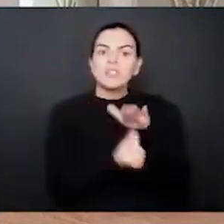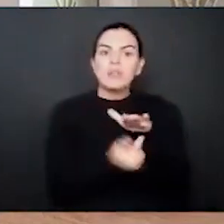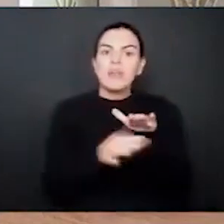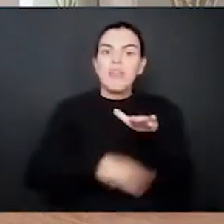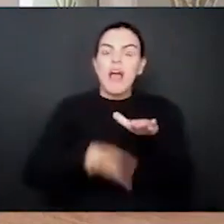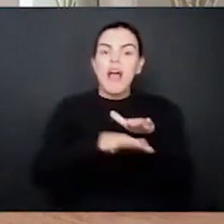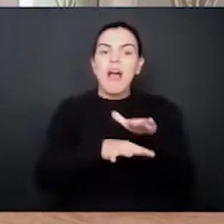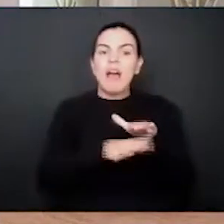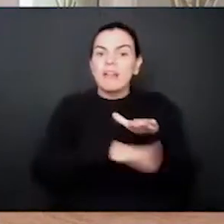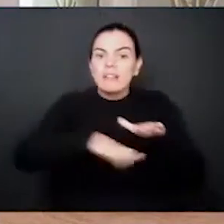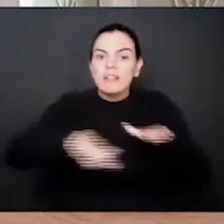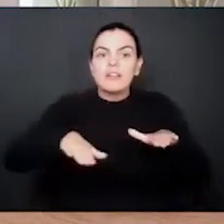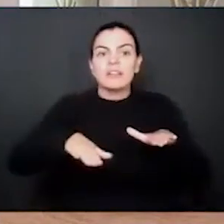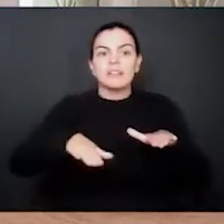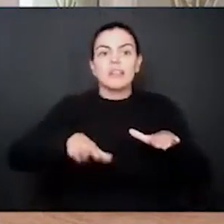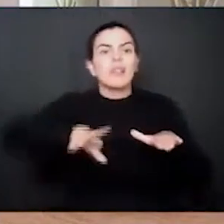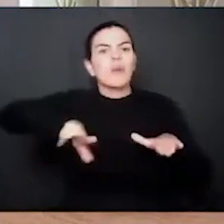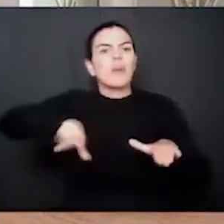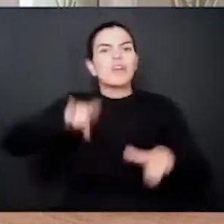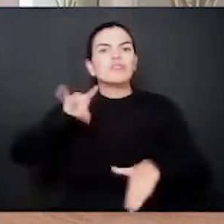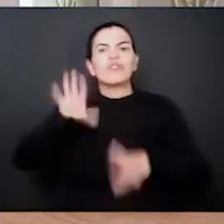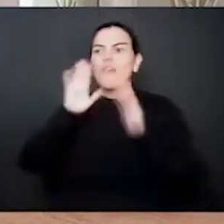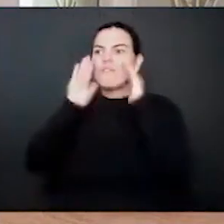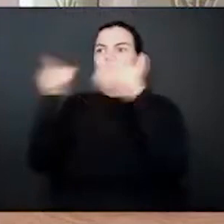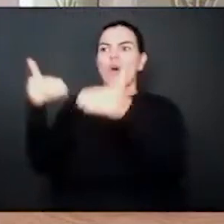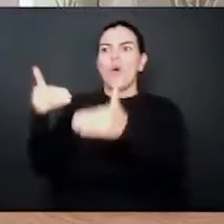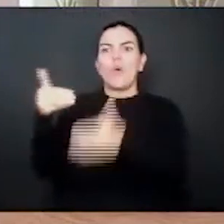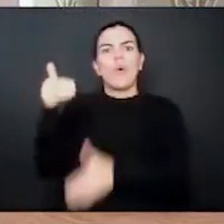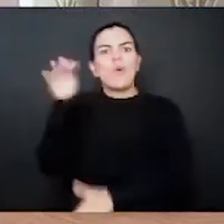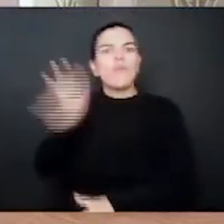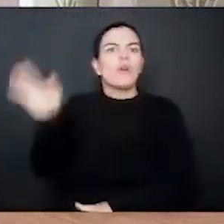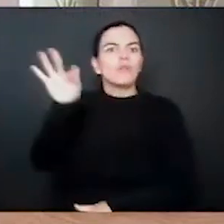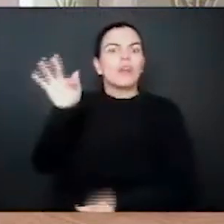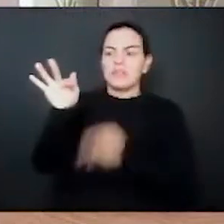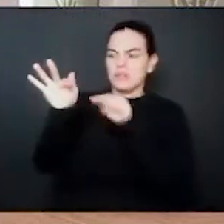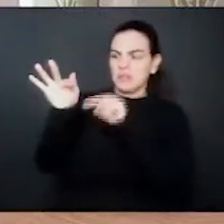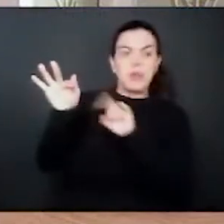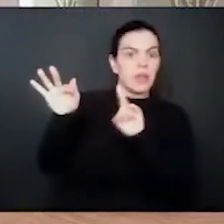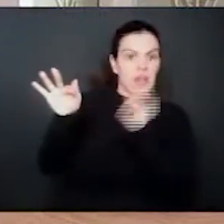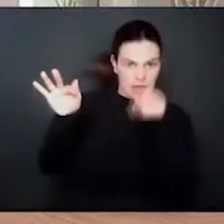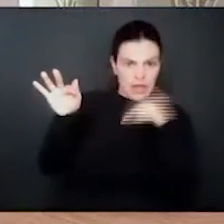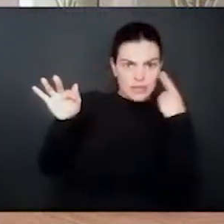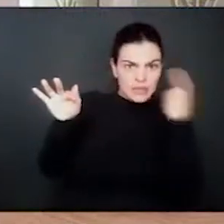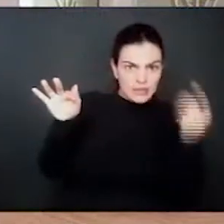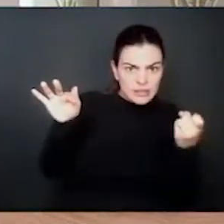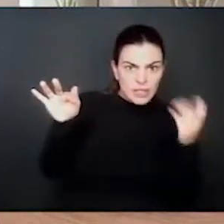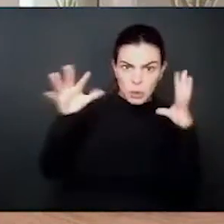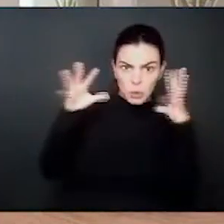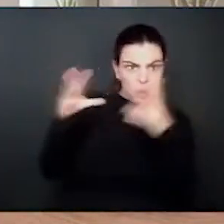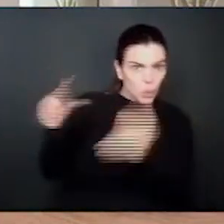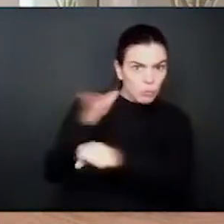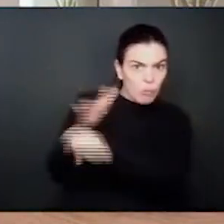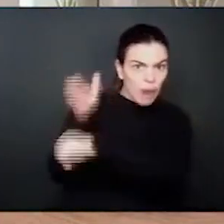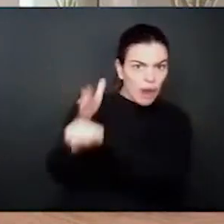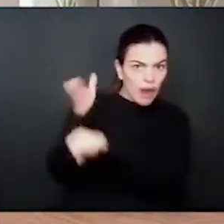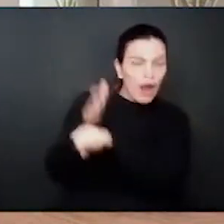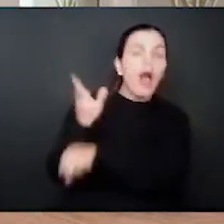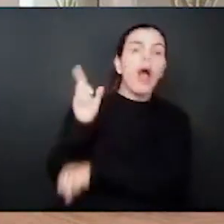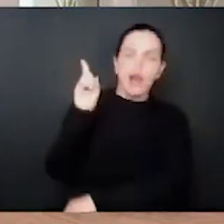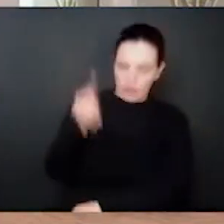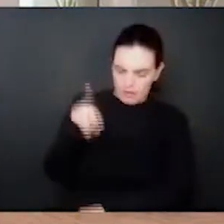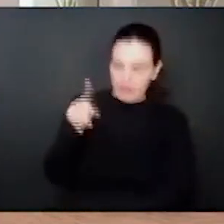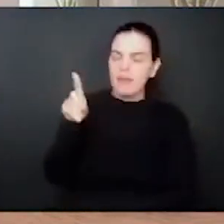universidade. É interessante dar universidade para todo mundo? É super interessante, que é o que está acontecendo hoje no Brasil. Todo